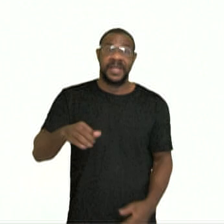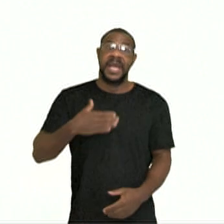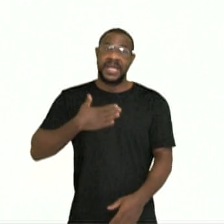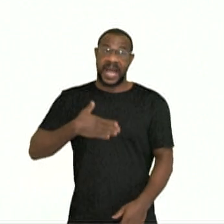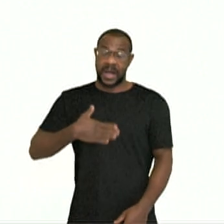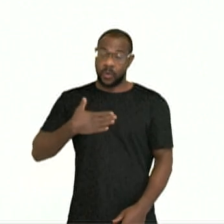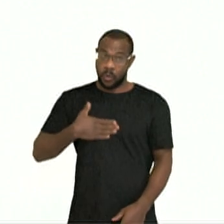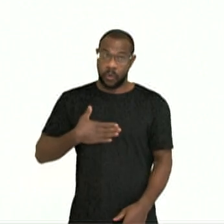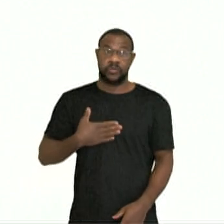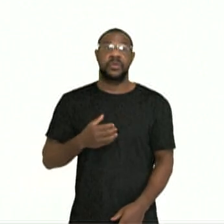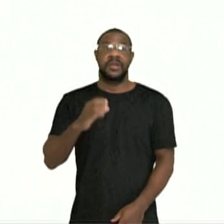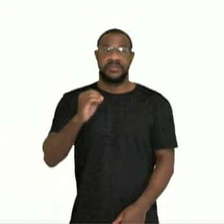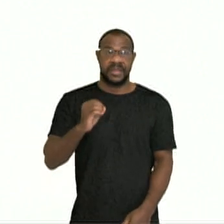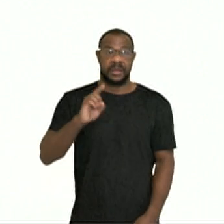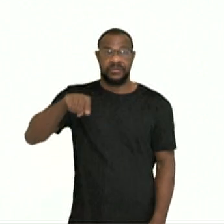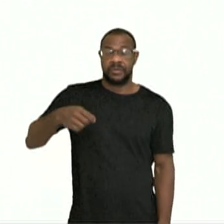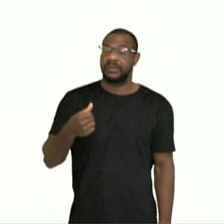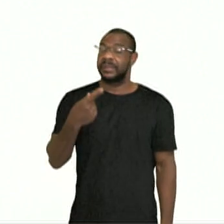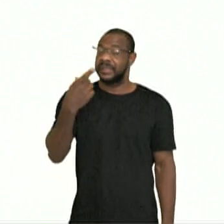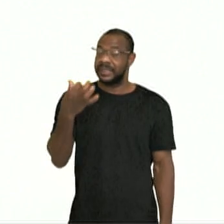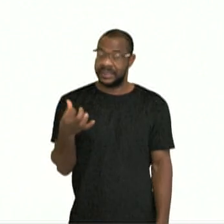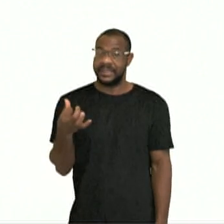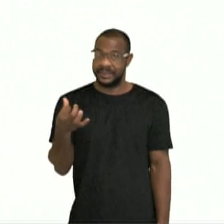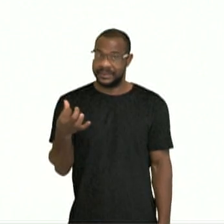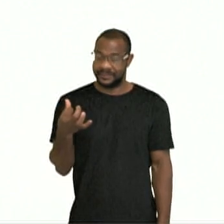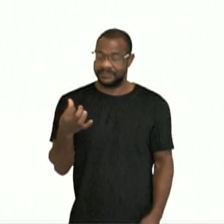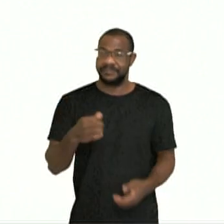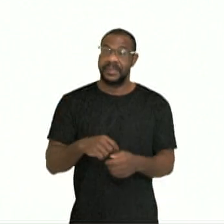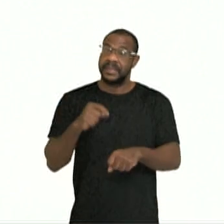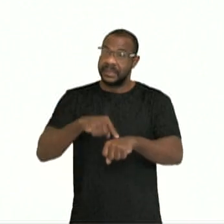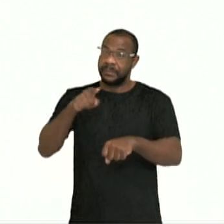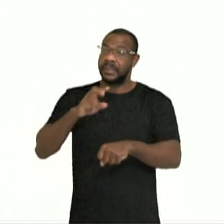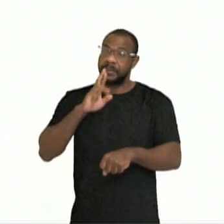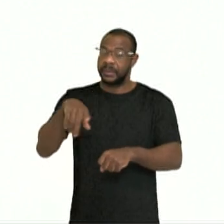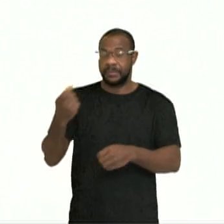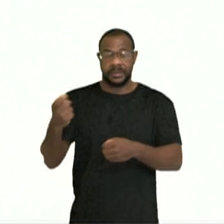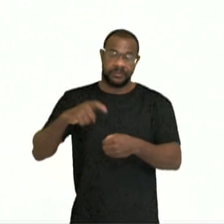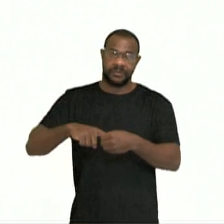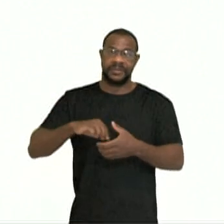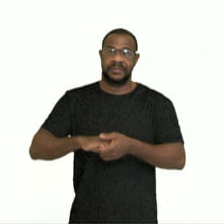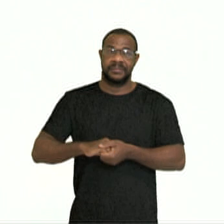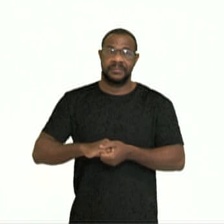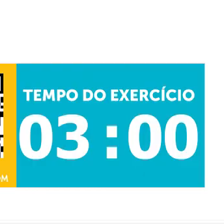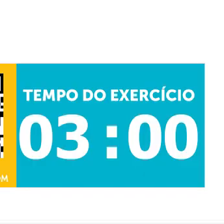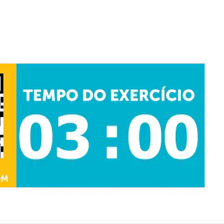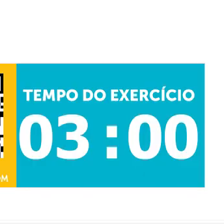0,16% em agosto? Vou dar um tempinho para vocês resolverem e já voltamos a conferir.